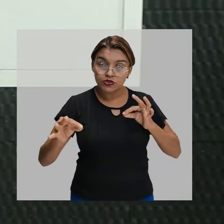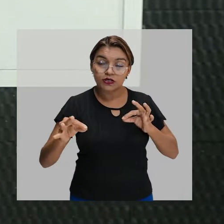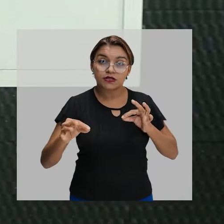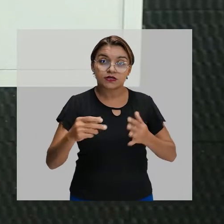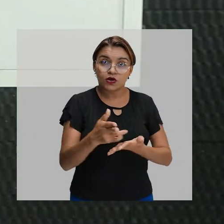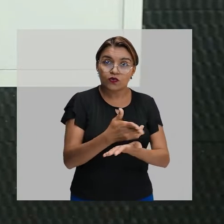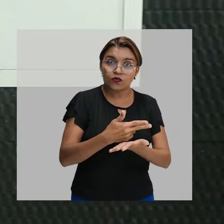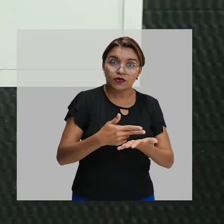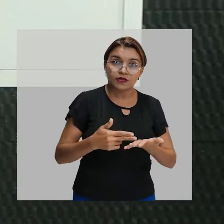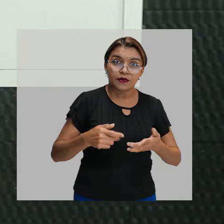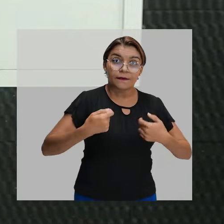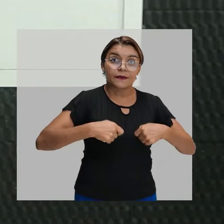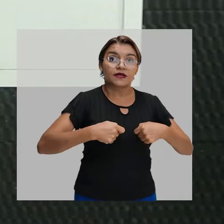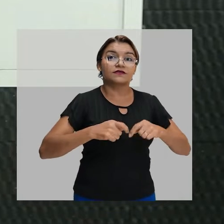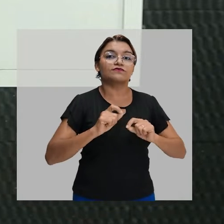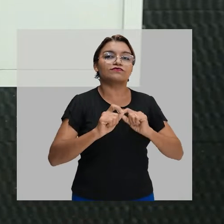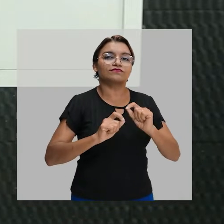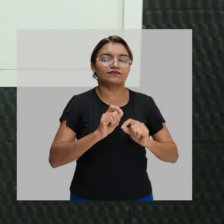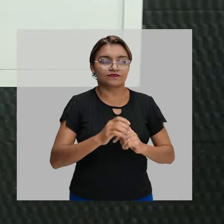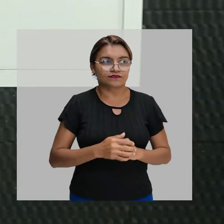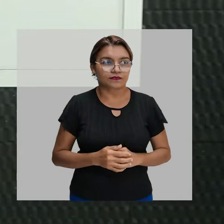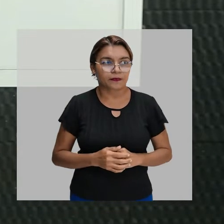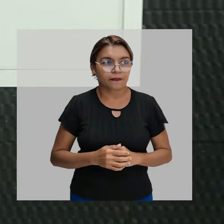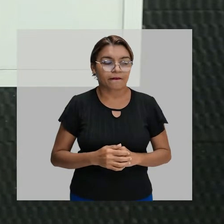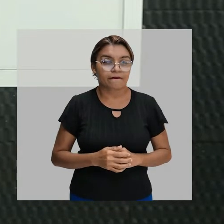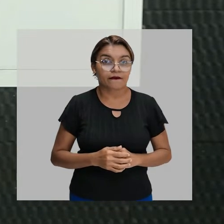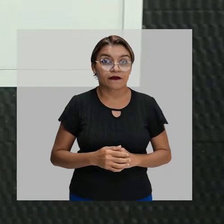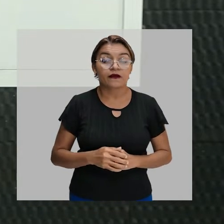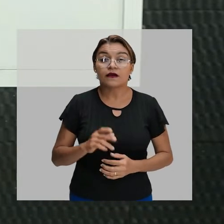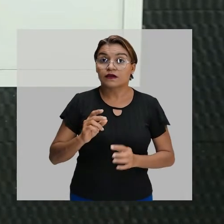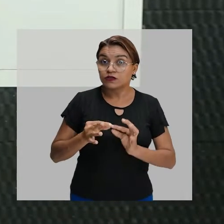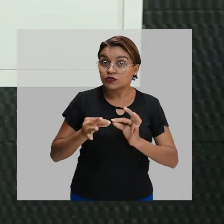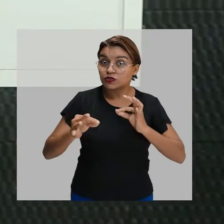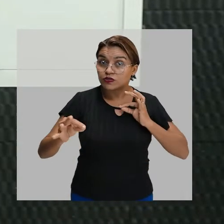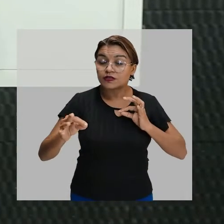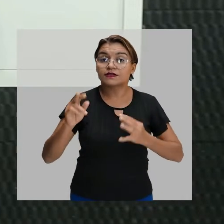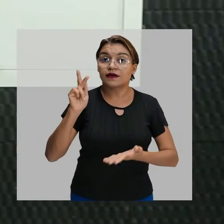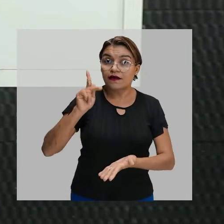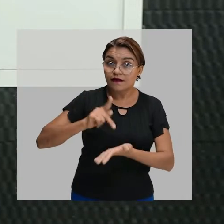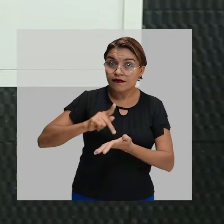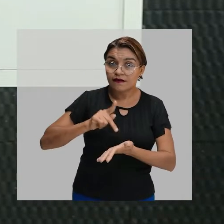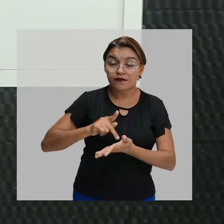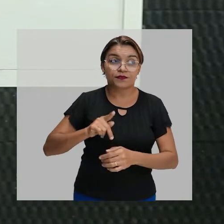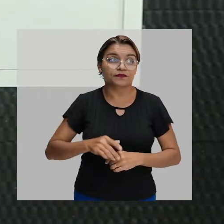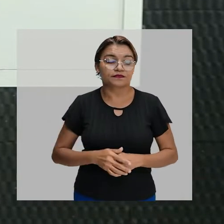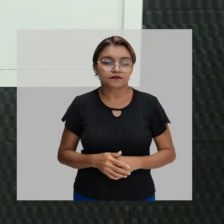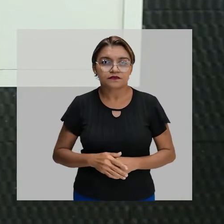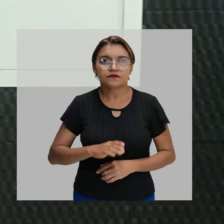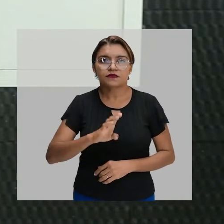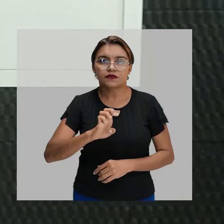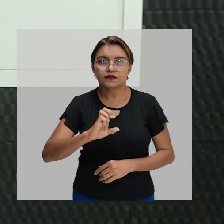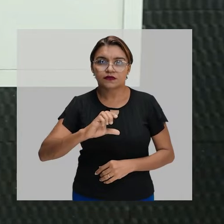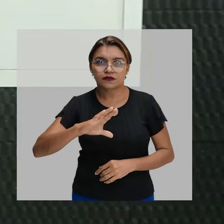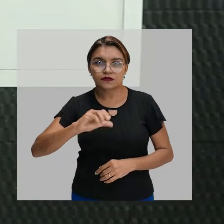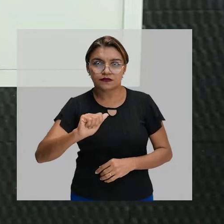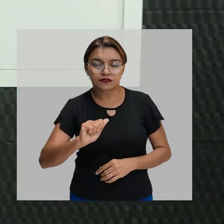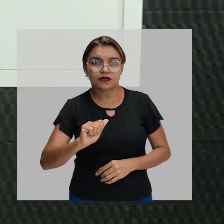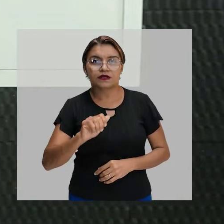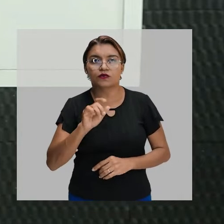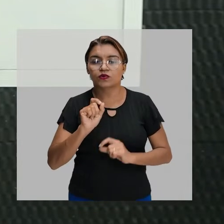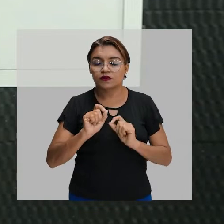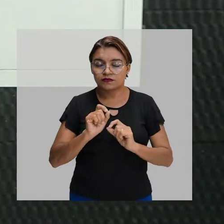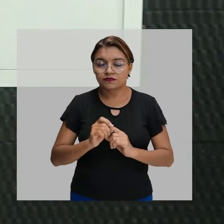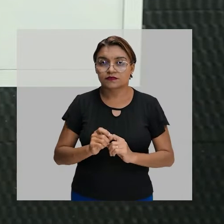desenho eu preciso de que eu preciso dessa distância real na por quê que é escala a